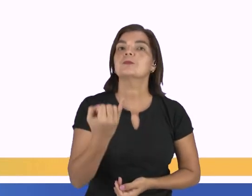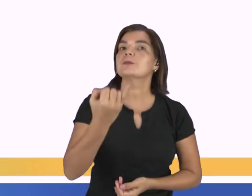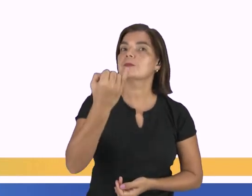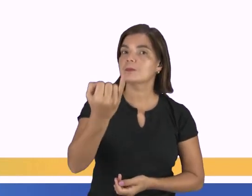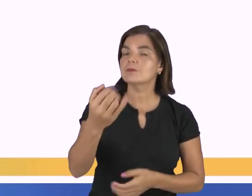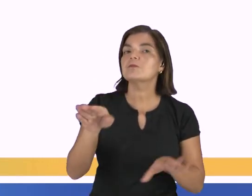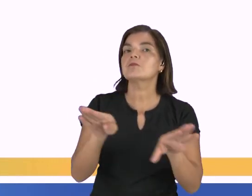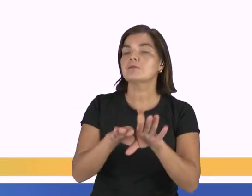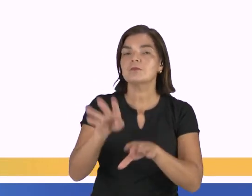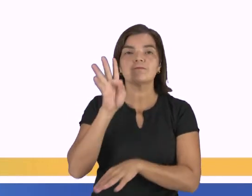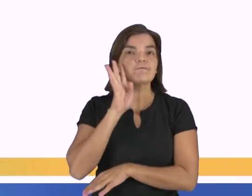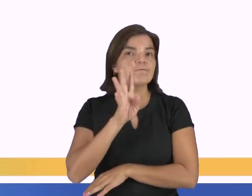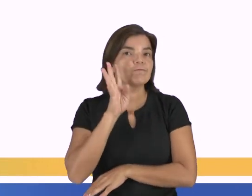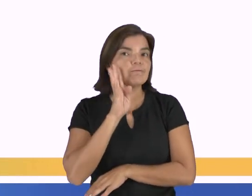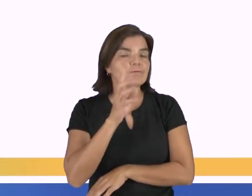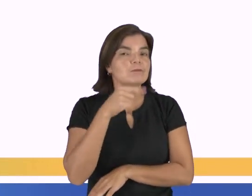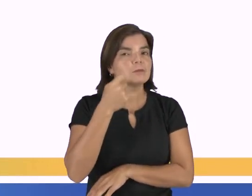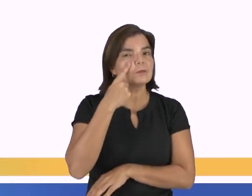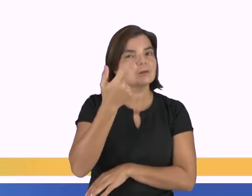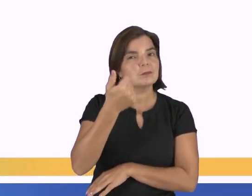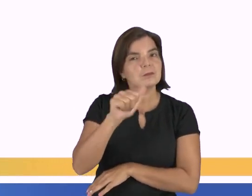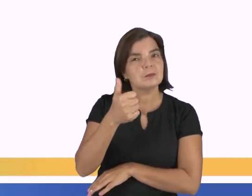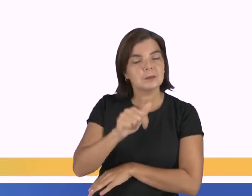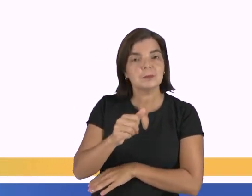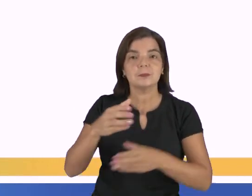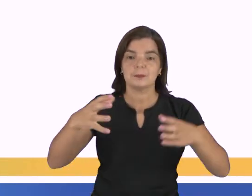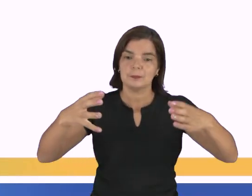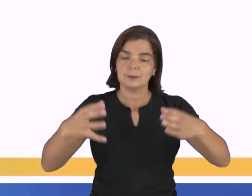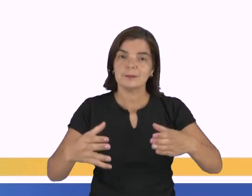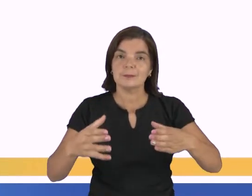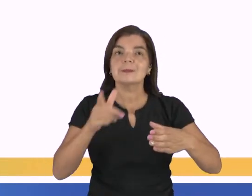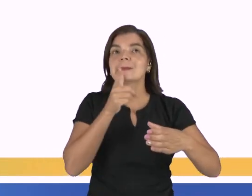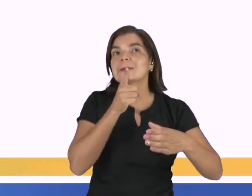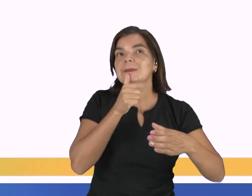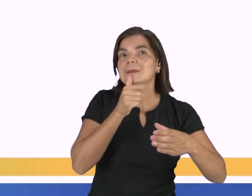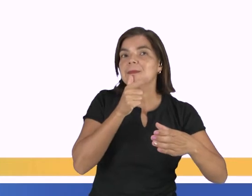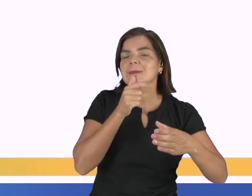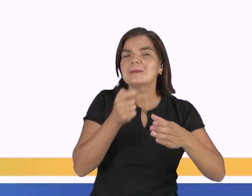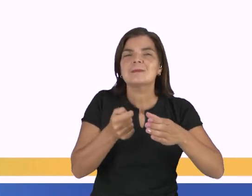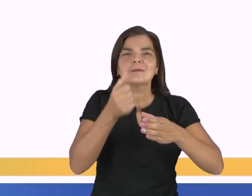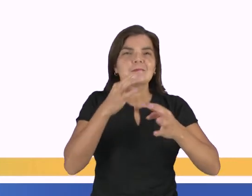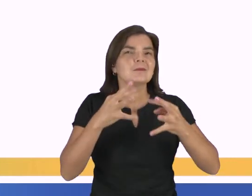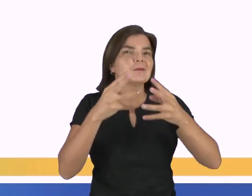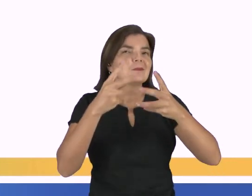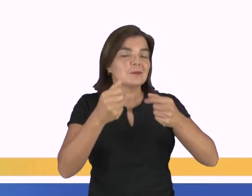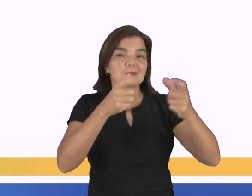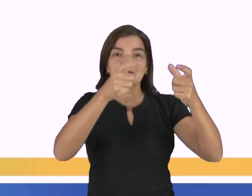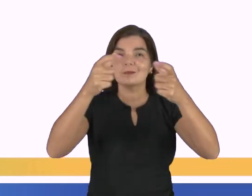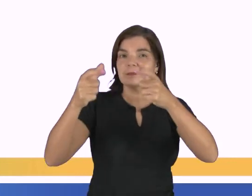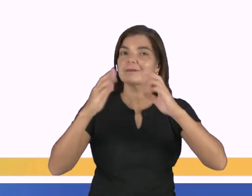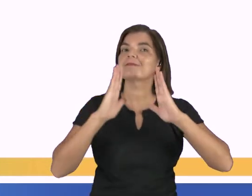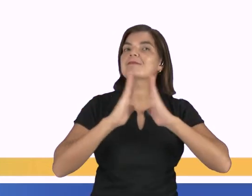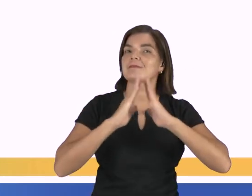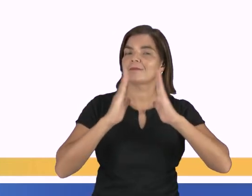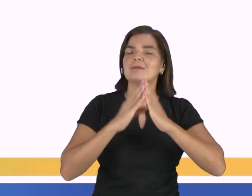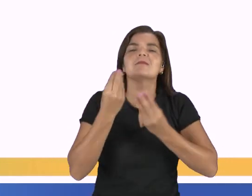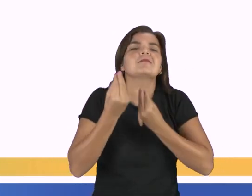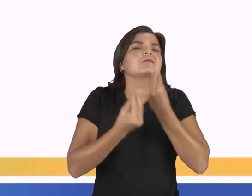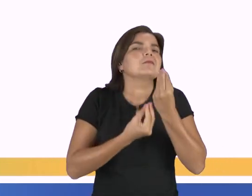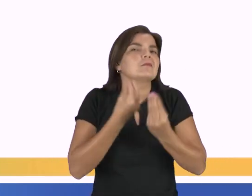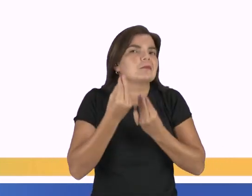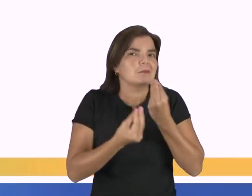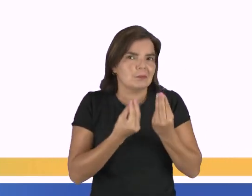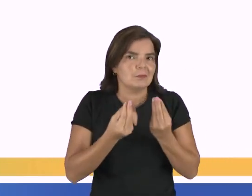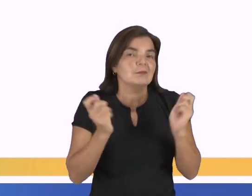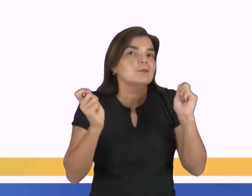bem interessante para a gente fazer análise, é na caixa d'água, por exemplo, que tem quase todas as residências aí, e como que funciona ou